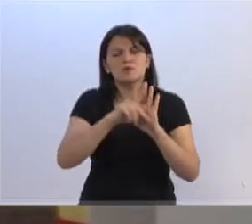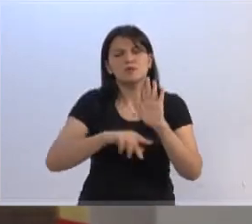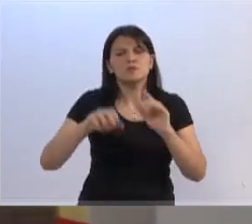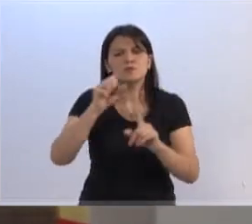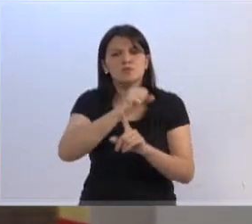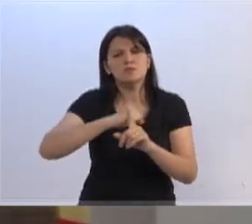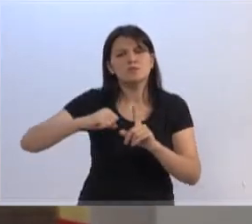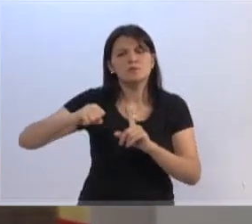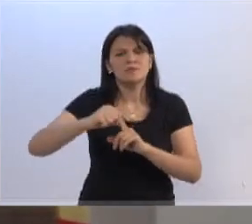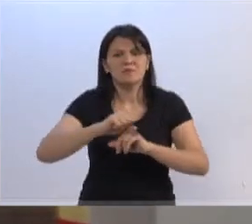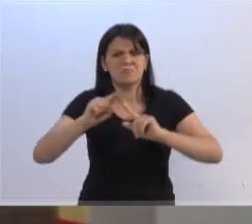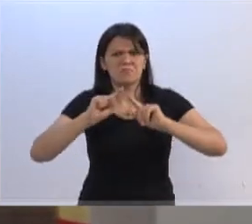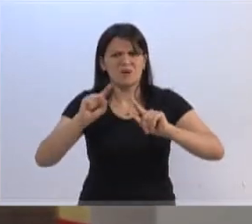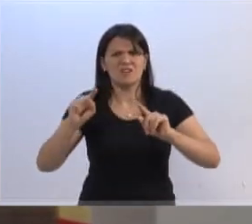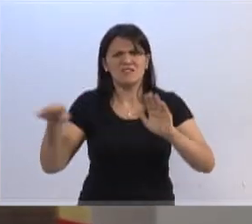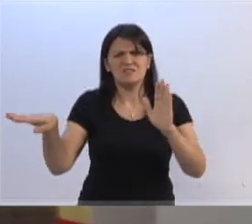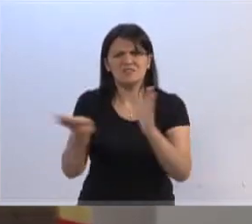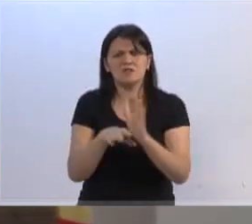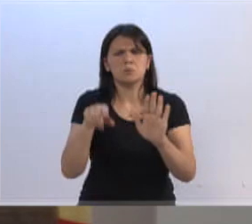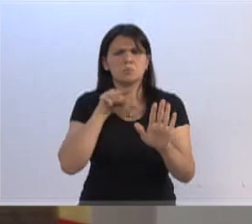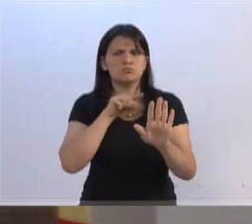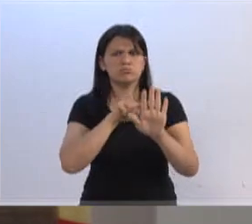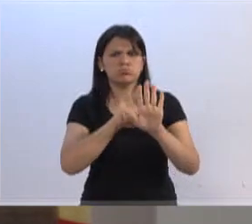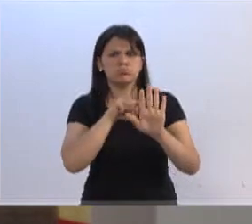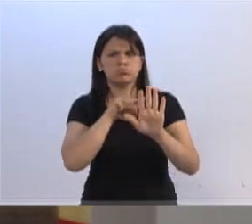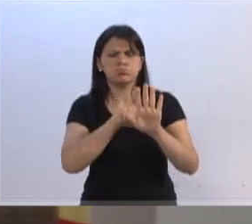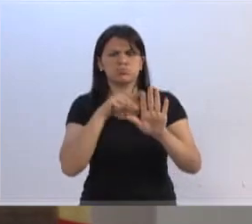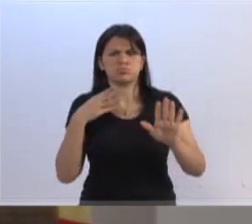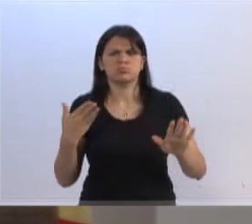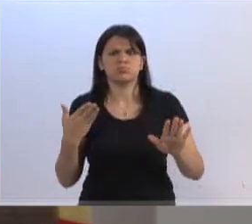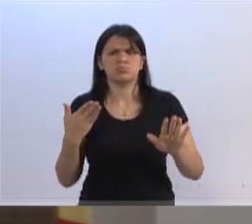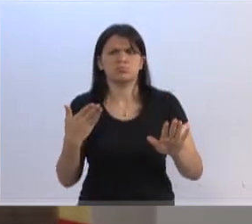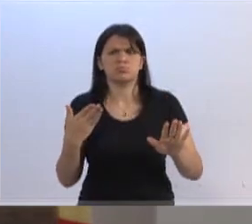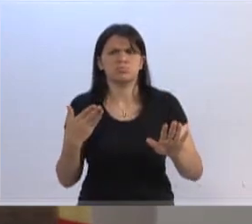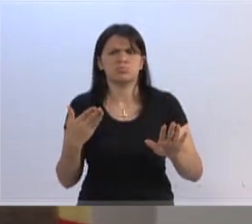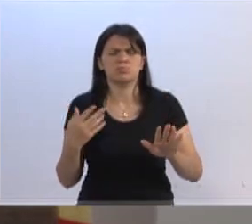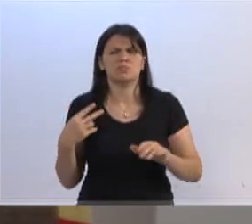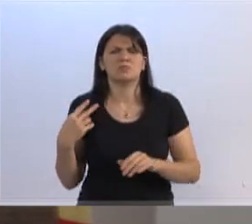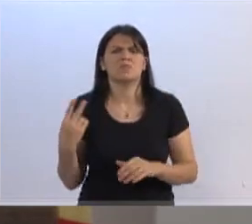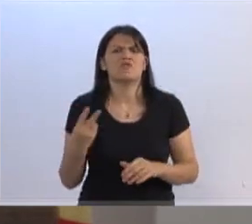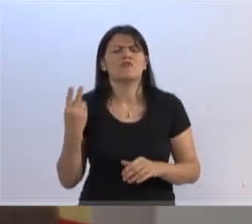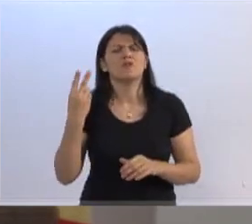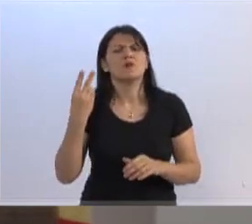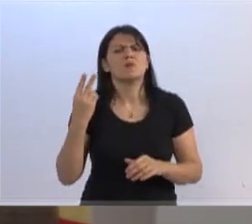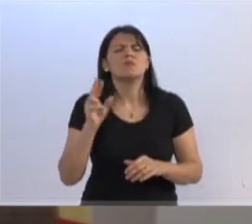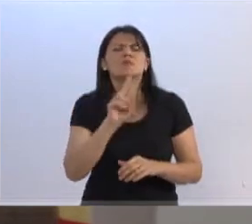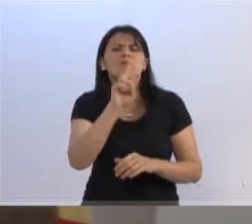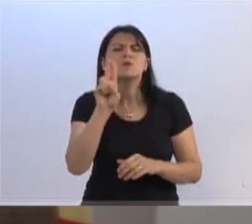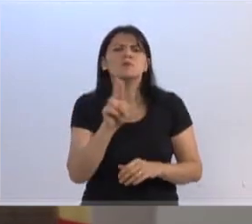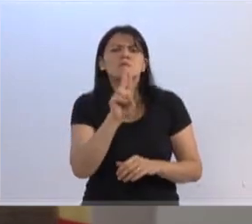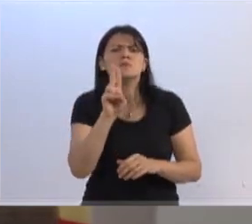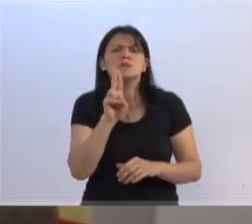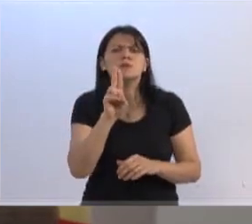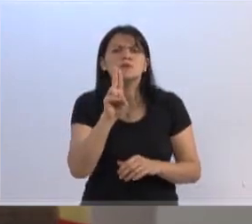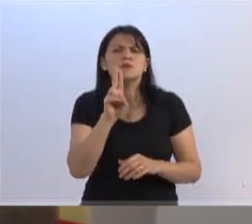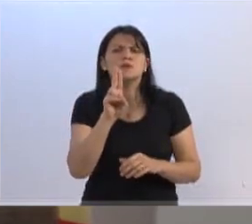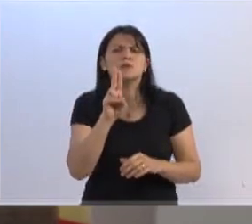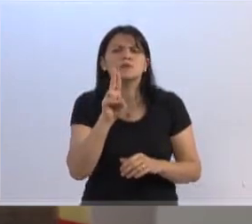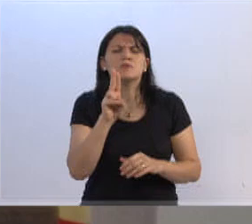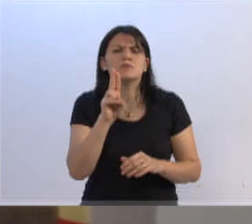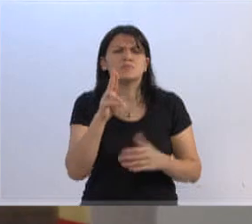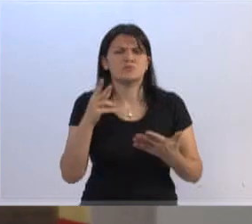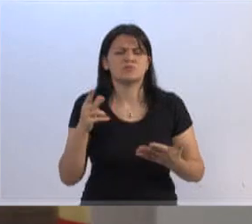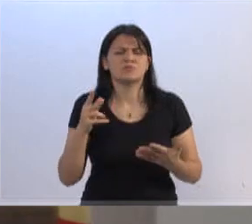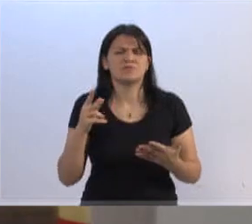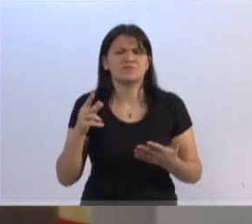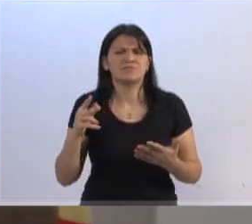aí me chega uma denúncia de que este valor está sendo utilizado pelo Poder Executivo, vejam